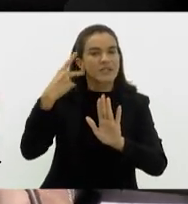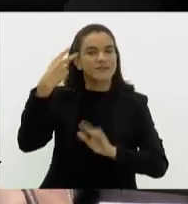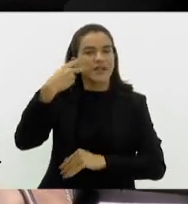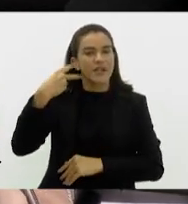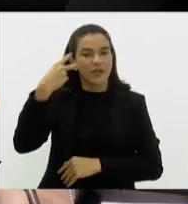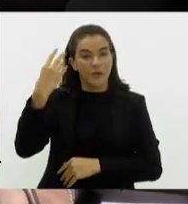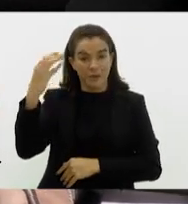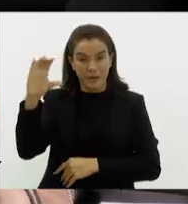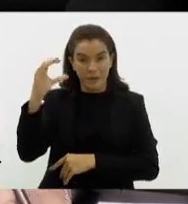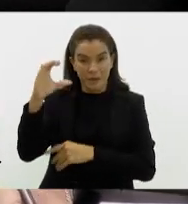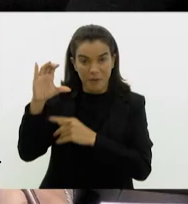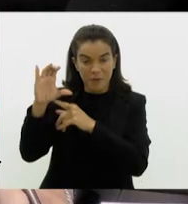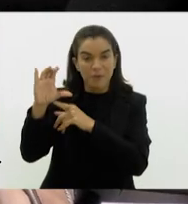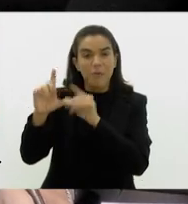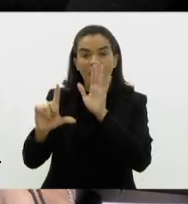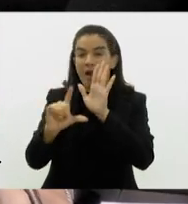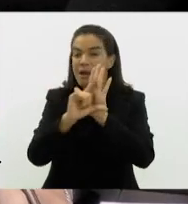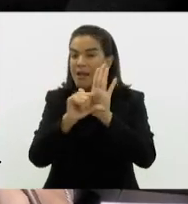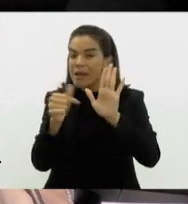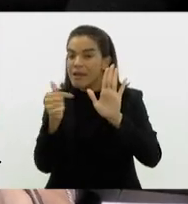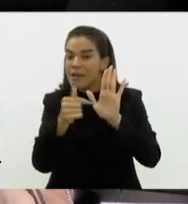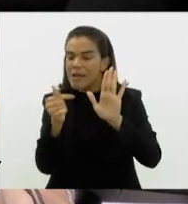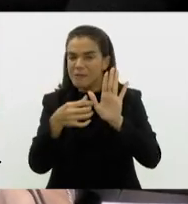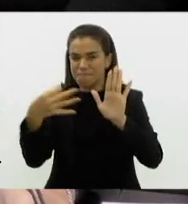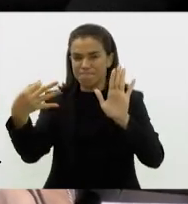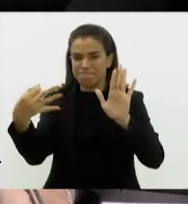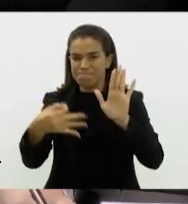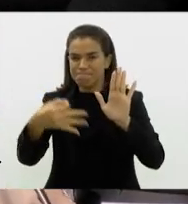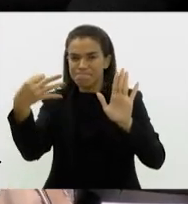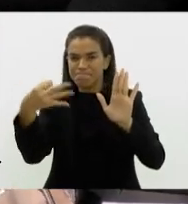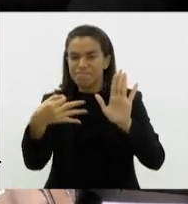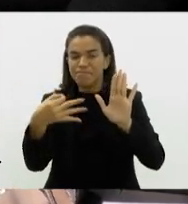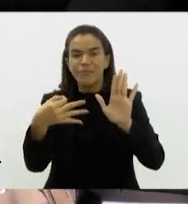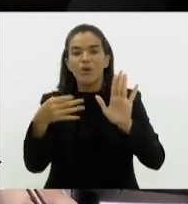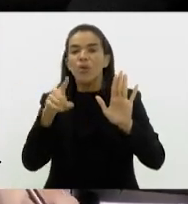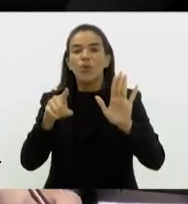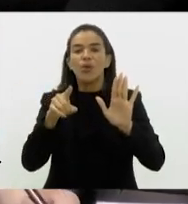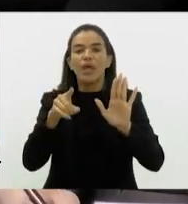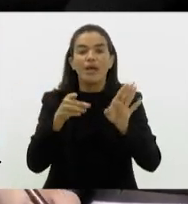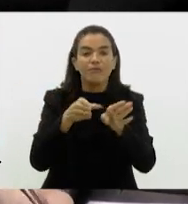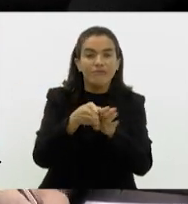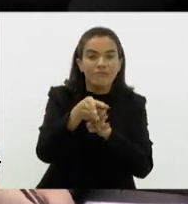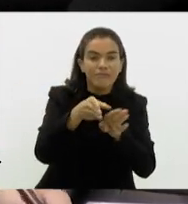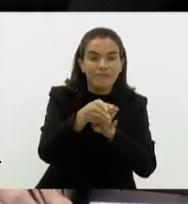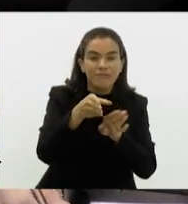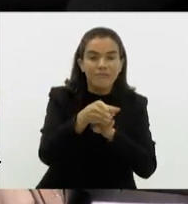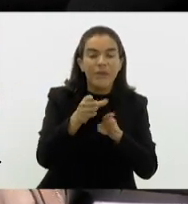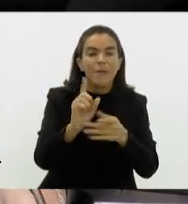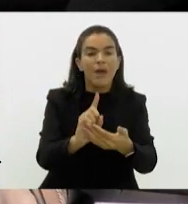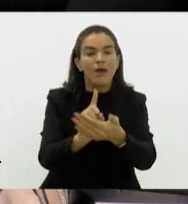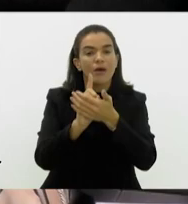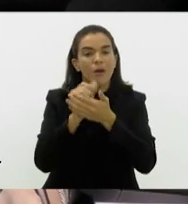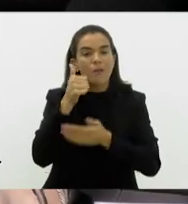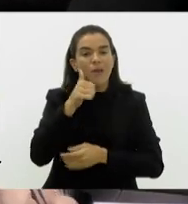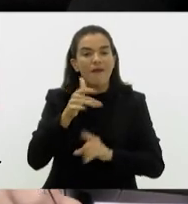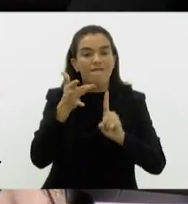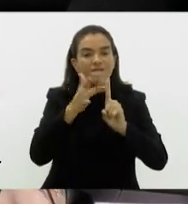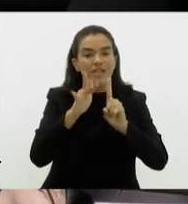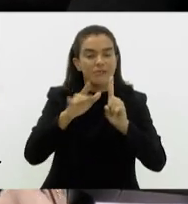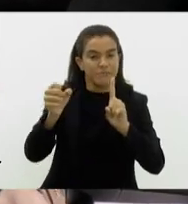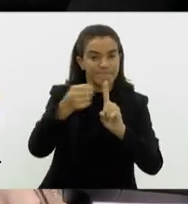e uma lei que foi uma lei muito assertiva, que foi o Diretrizes para Acolhimento a Mulheres Vítimas de